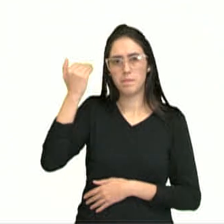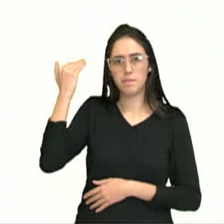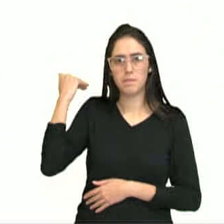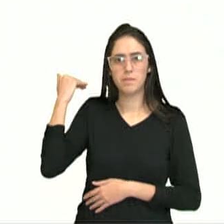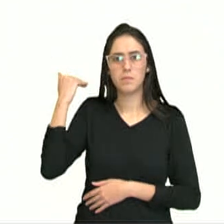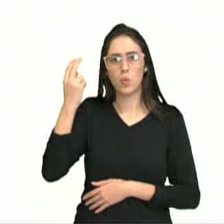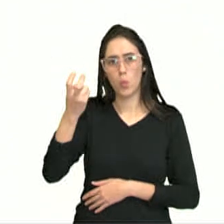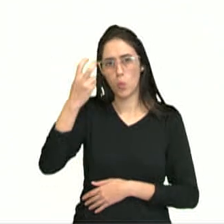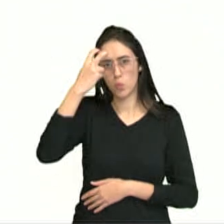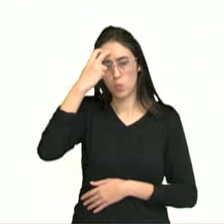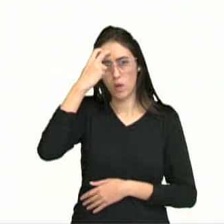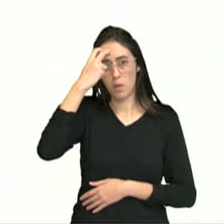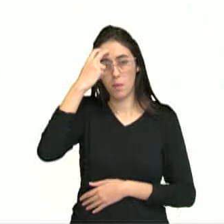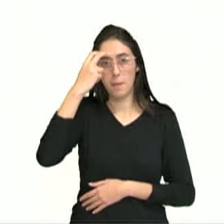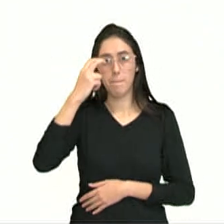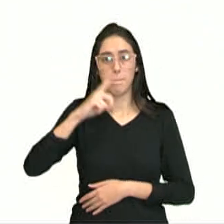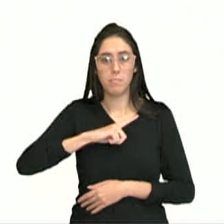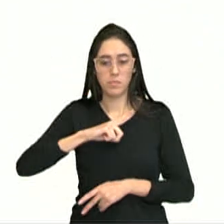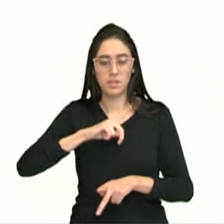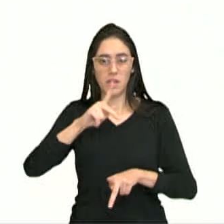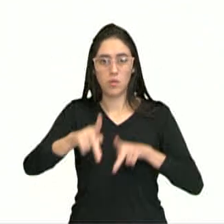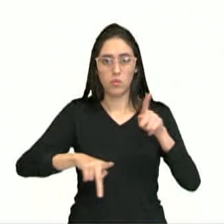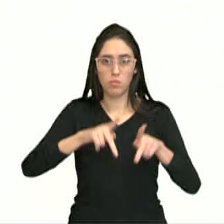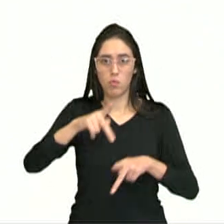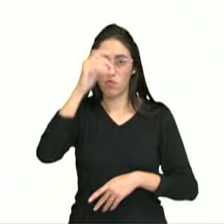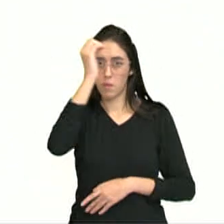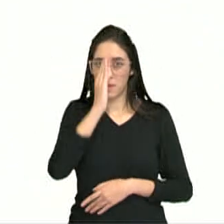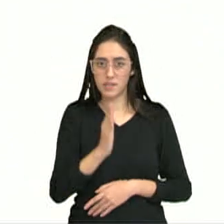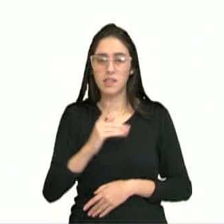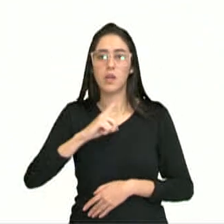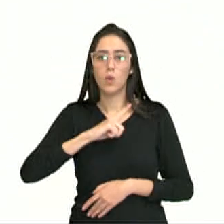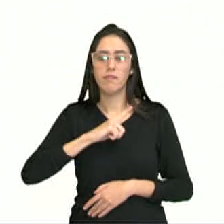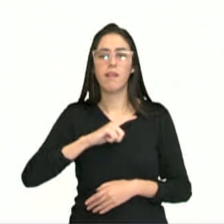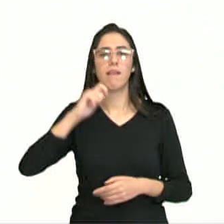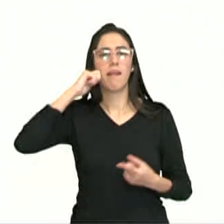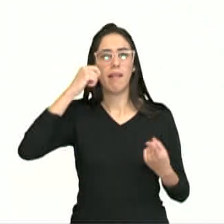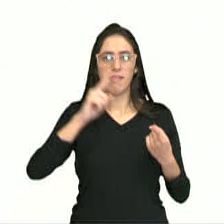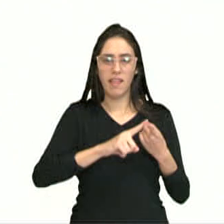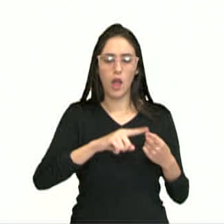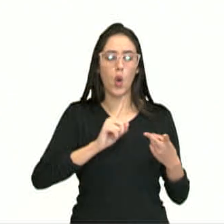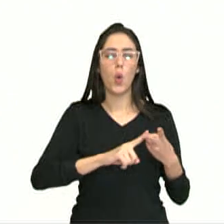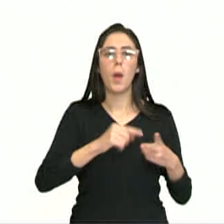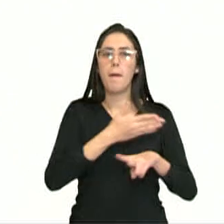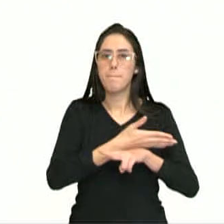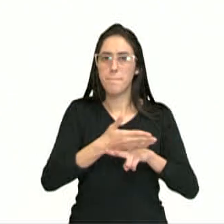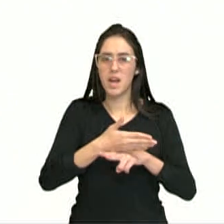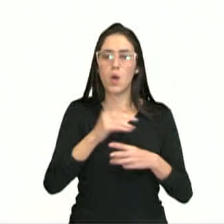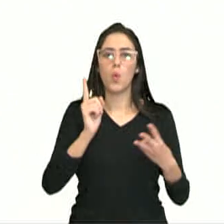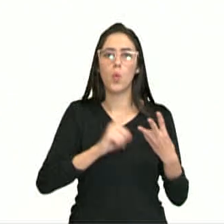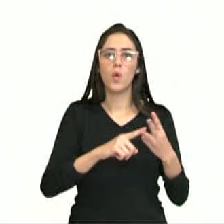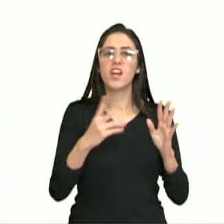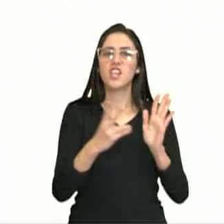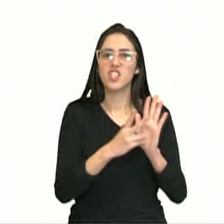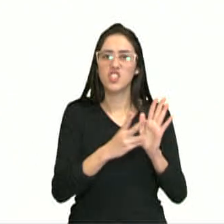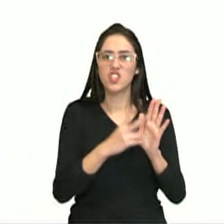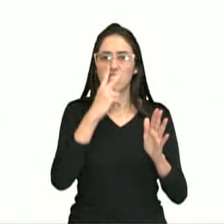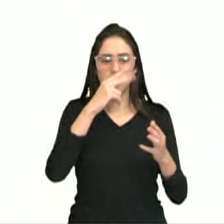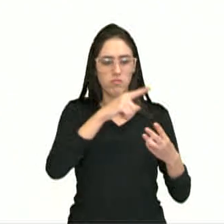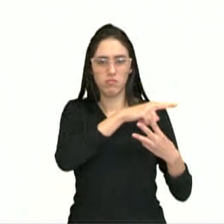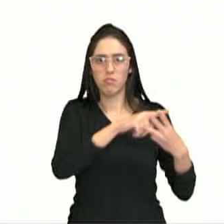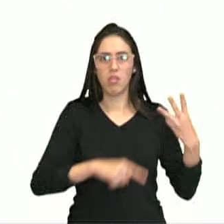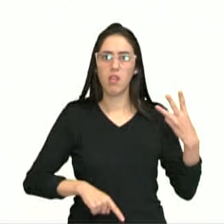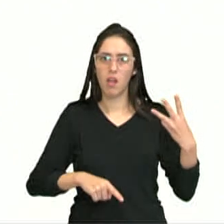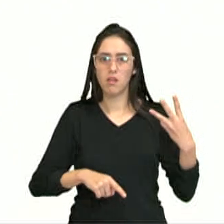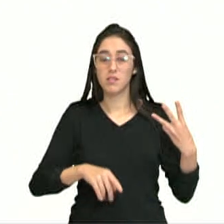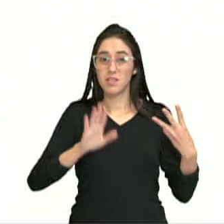formado por negros, brancos e indígenas, como se fossem 3 categorias, cada uma uniforme. E na